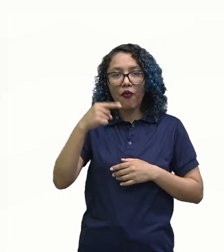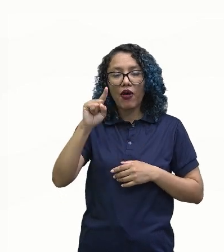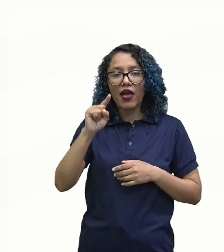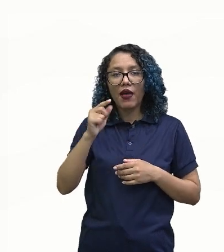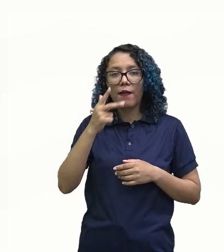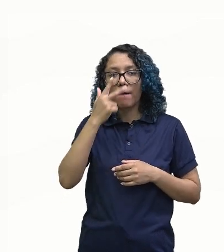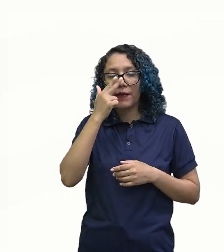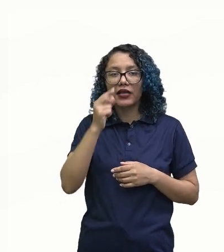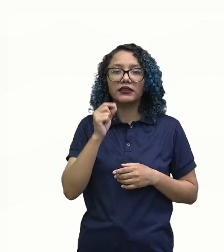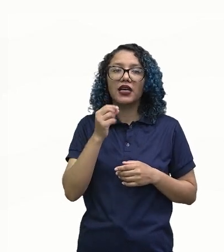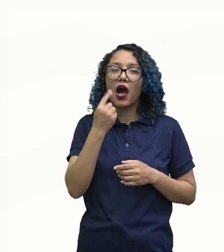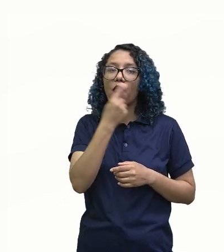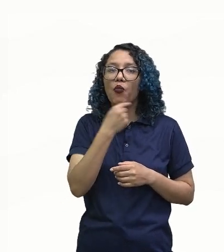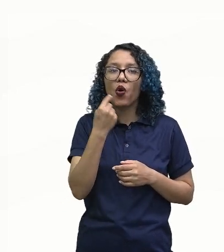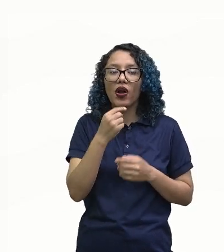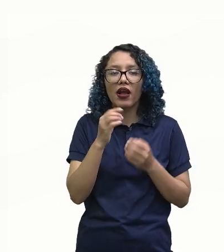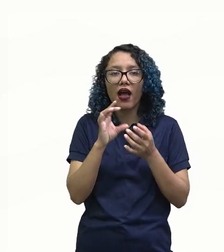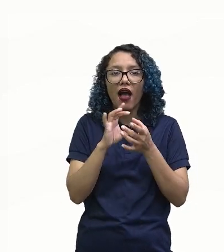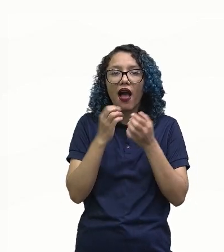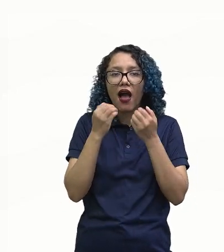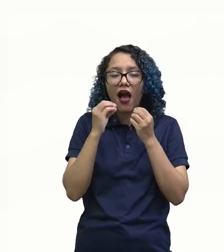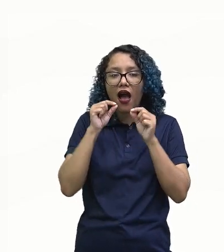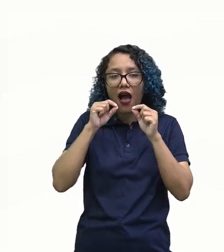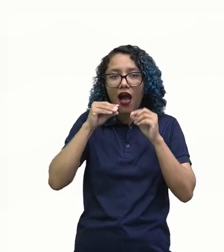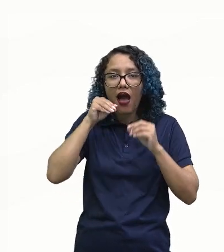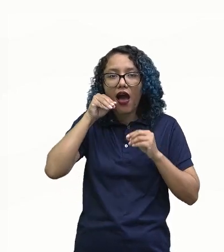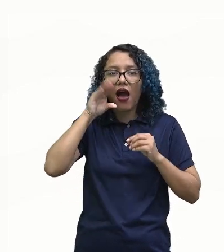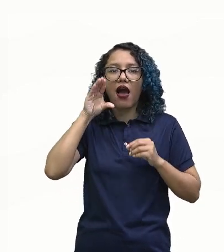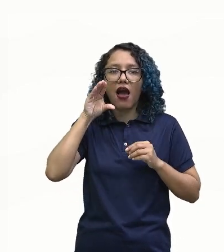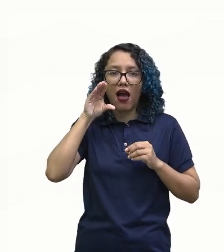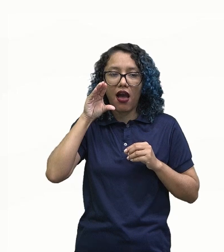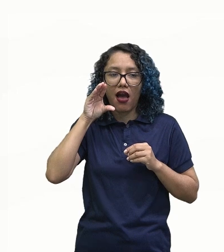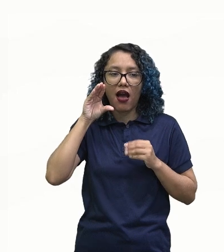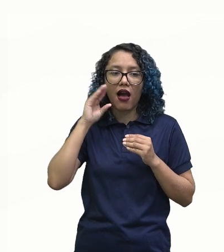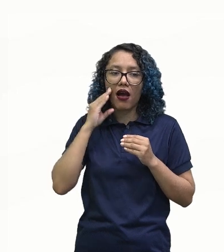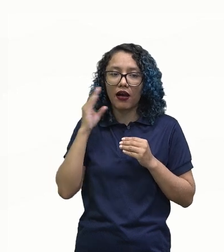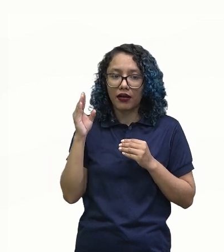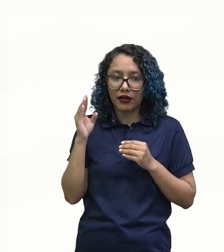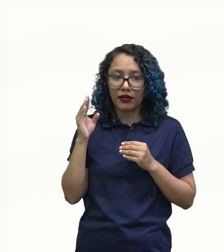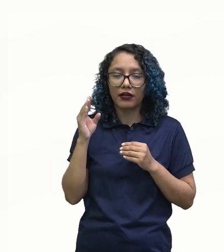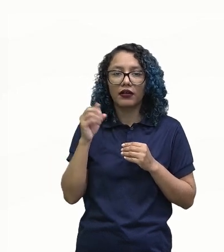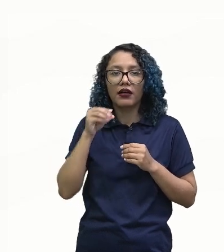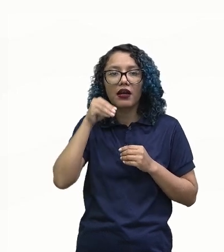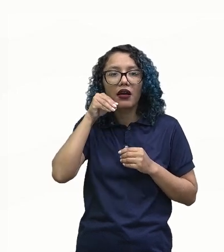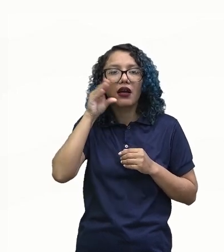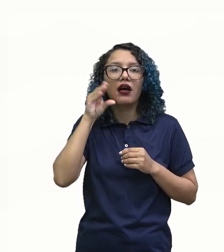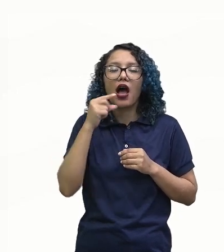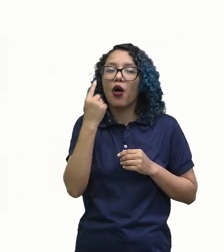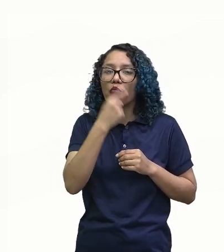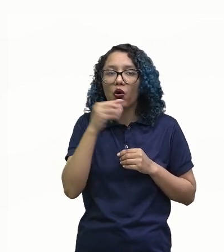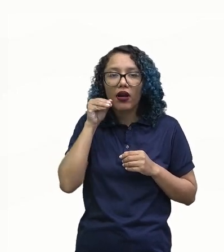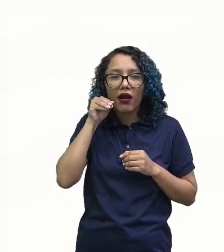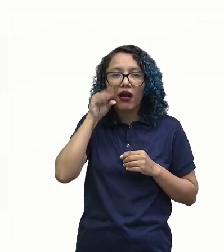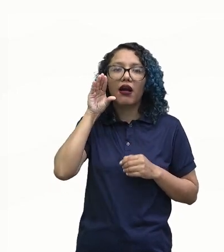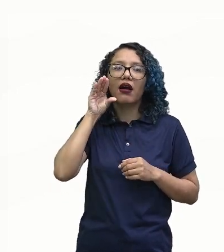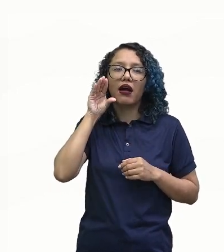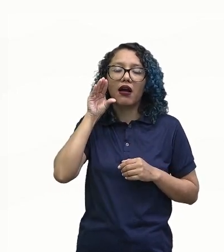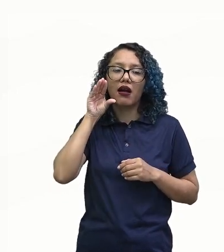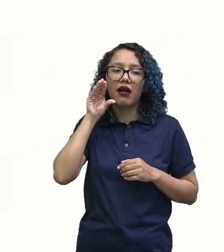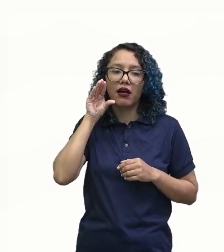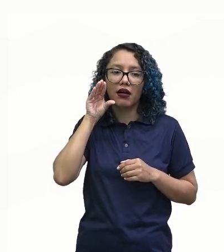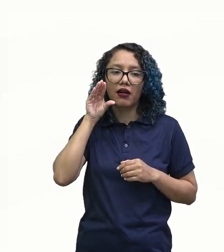mais aberta. Eu digo café, chapéu. Então, eu abro mais a boca